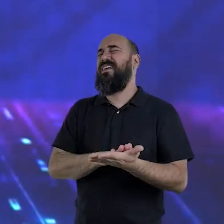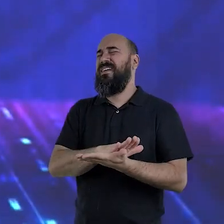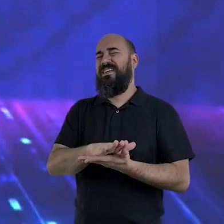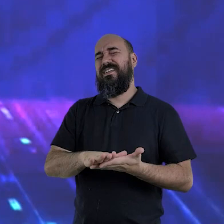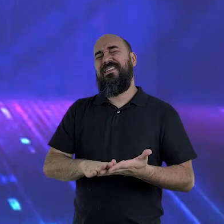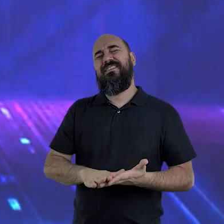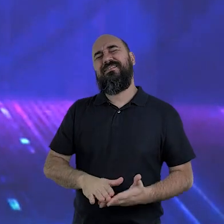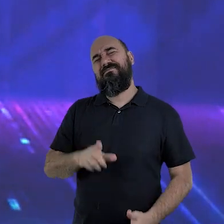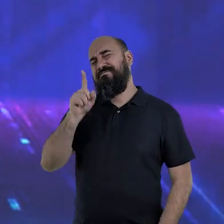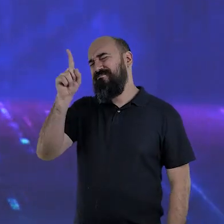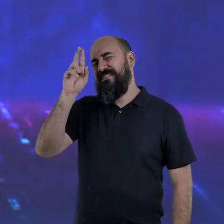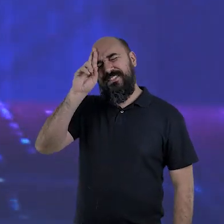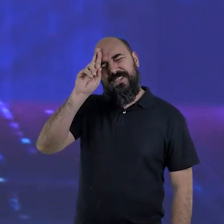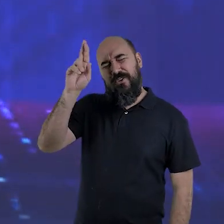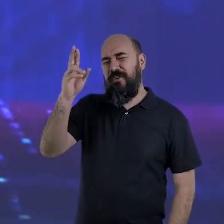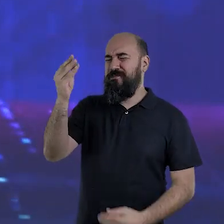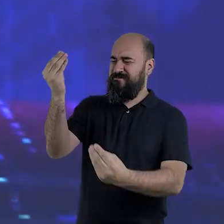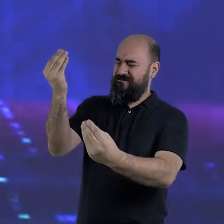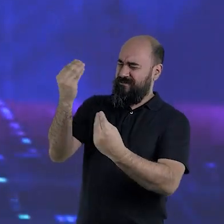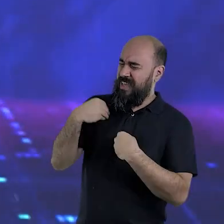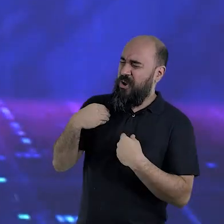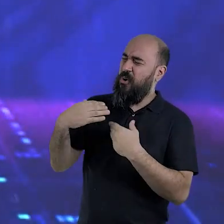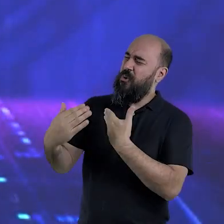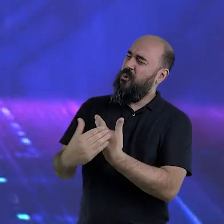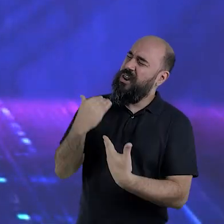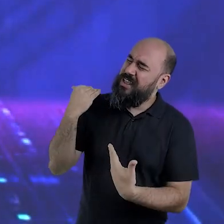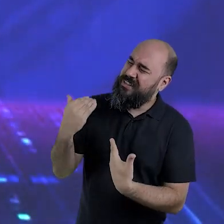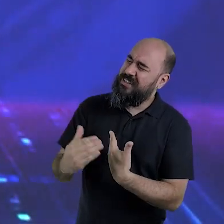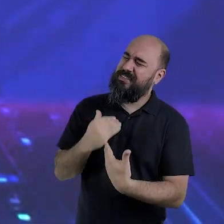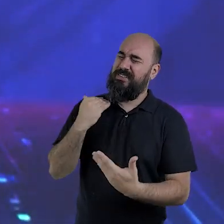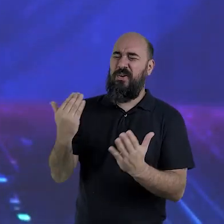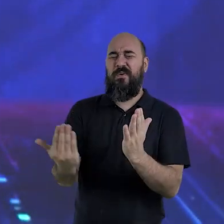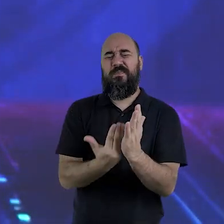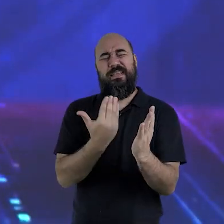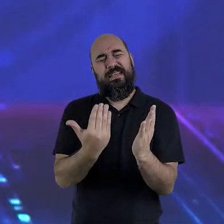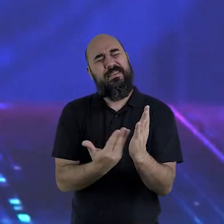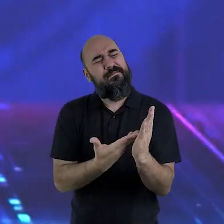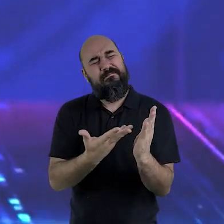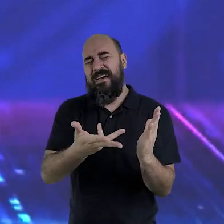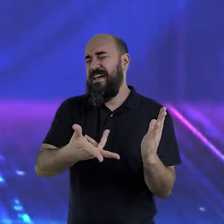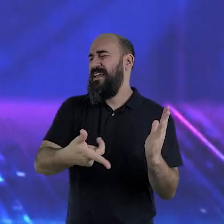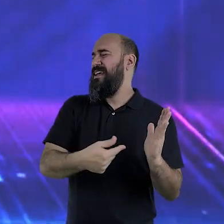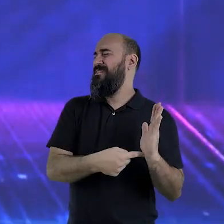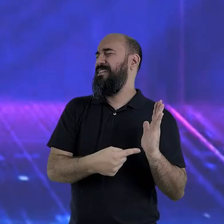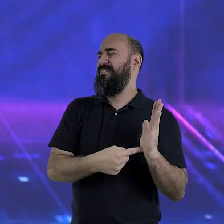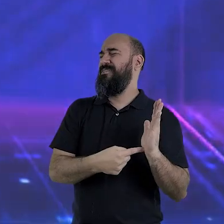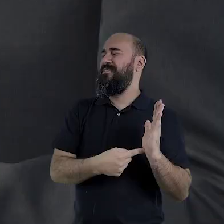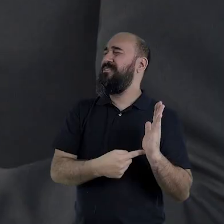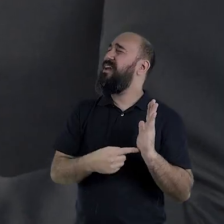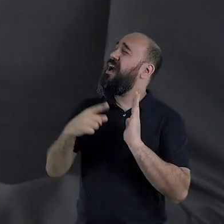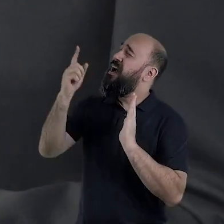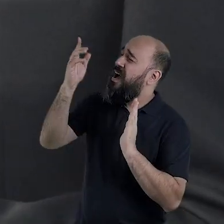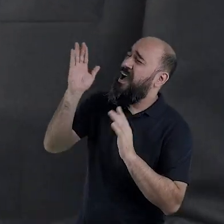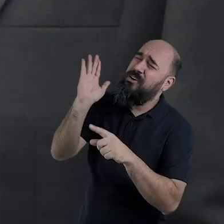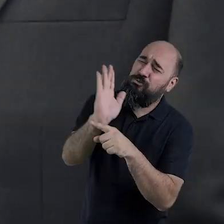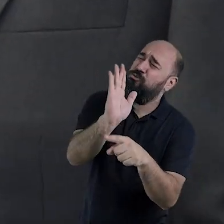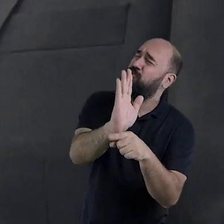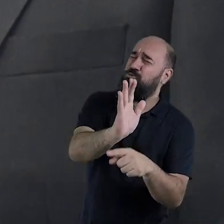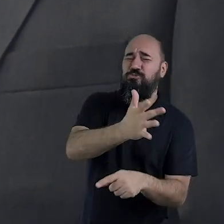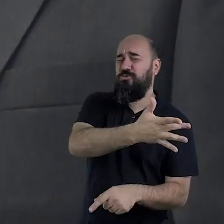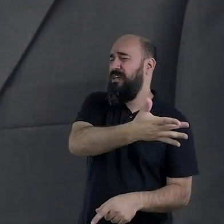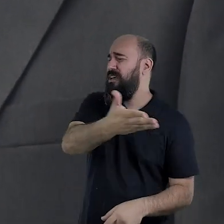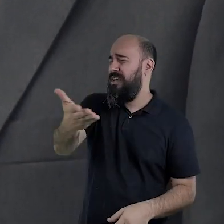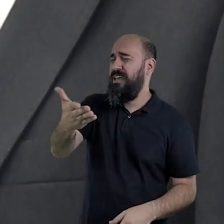onde ir. Mas o Senhor nos dá claras orientações. A Tua palavra ajuda, Pai, cada pessoa que ora comigo nesse momento